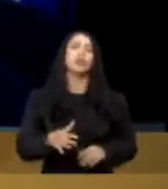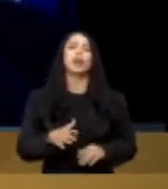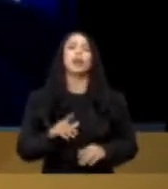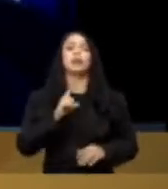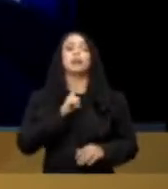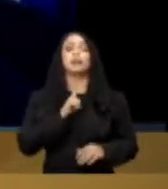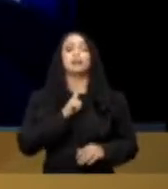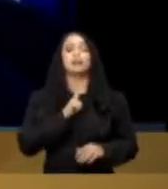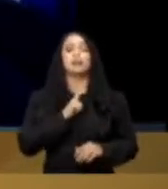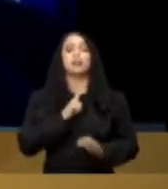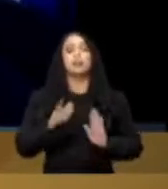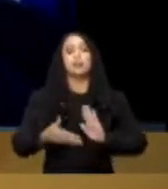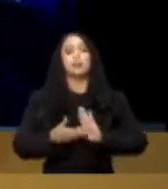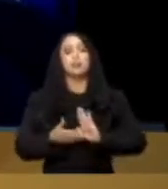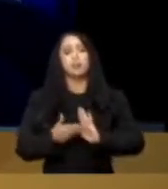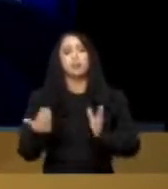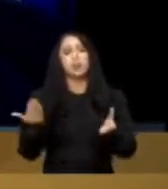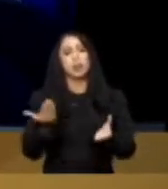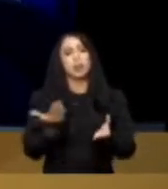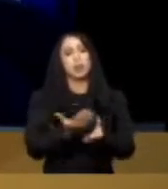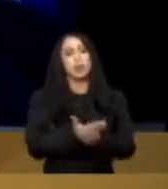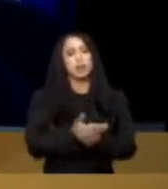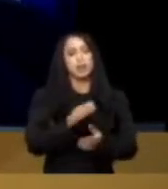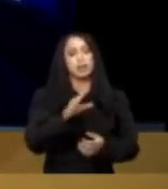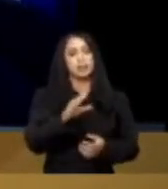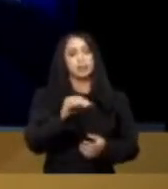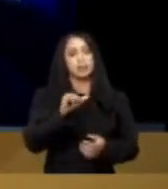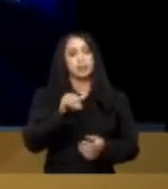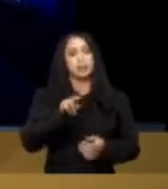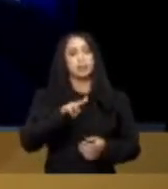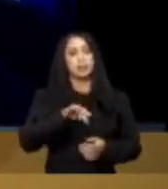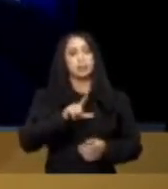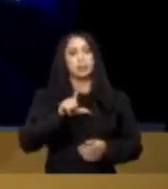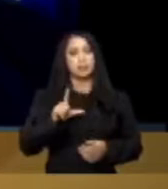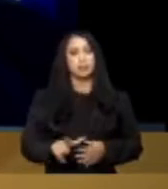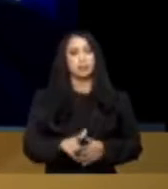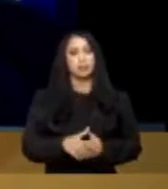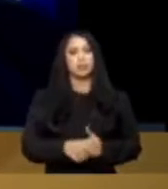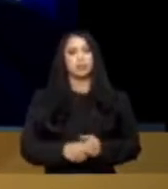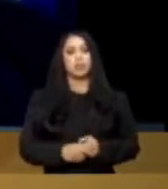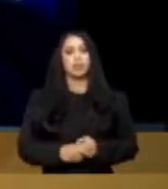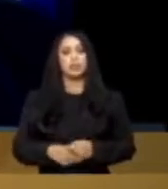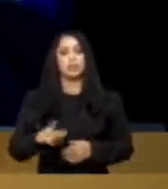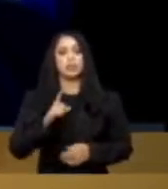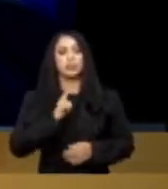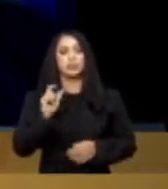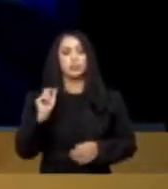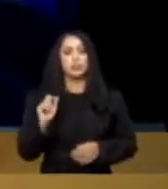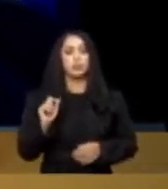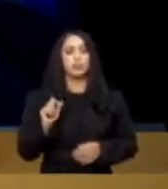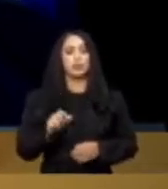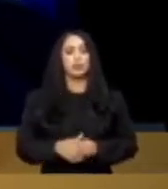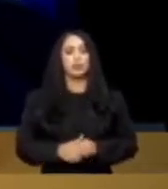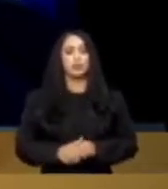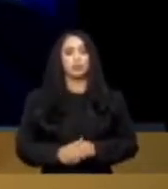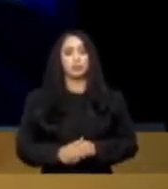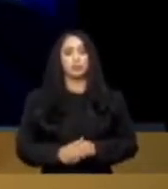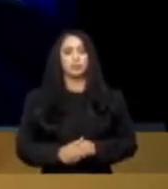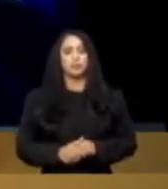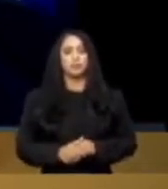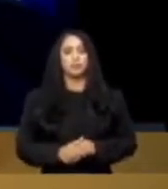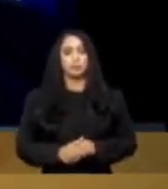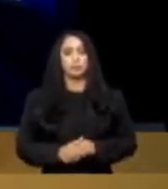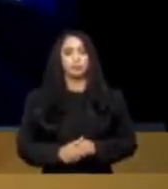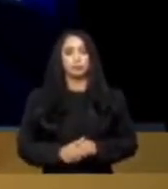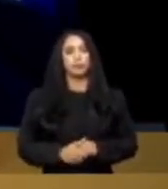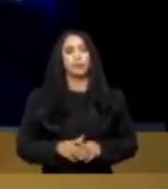desvirtuaria a natureza da ação civil pública e cindiria direitos transindividuais envolvidos no litígio, indo de encontro às garantias